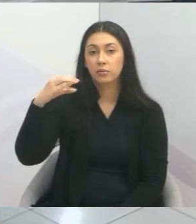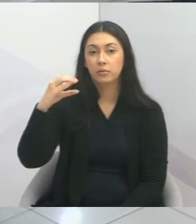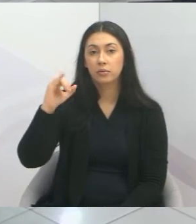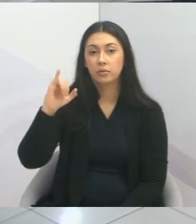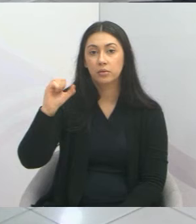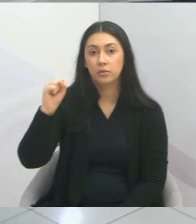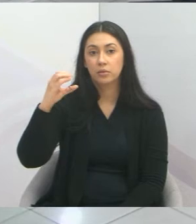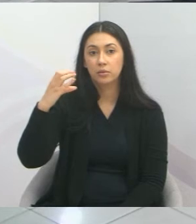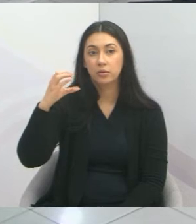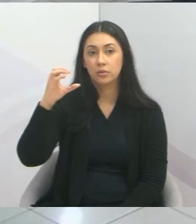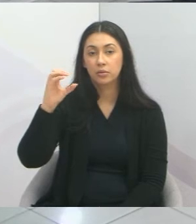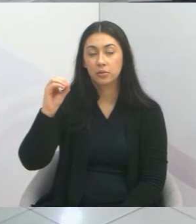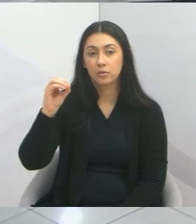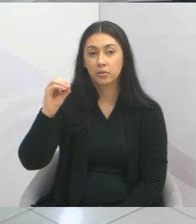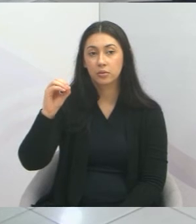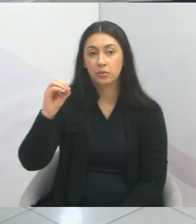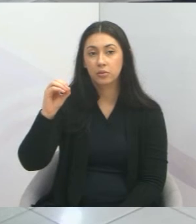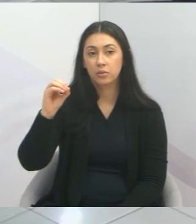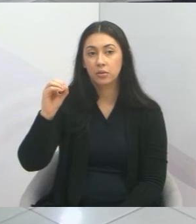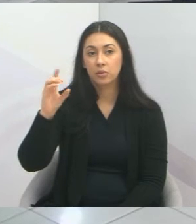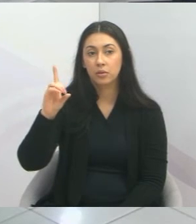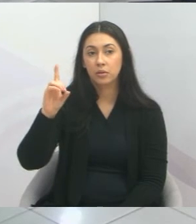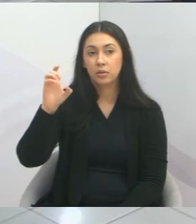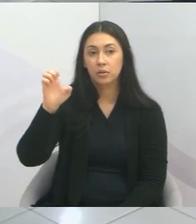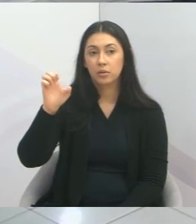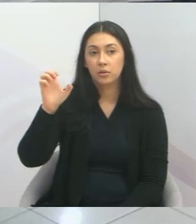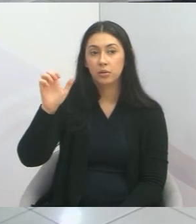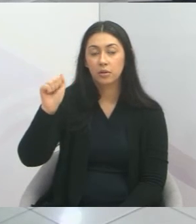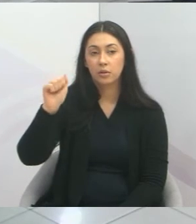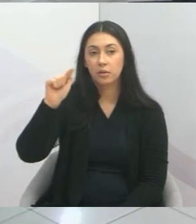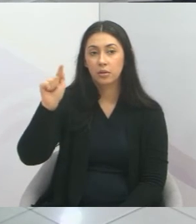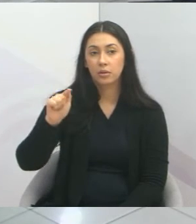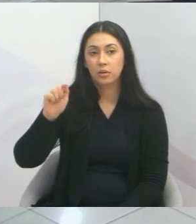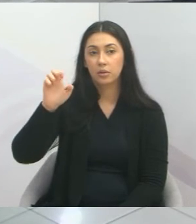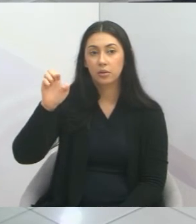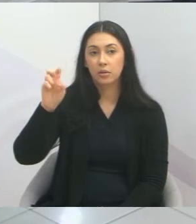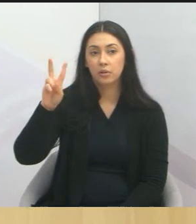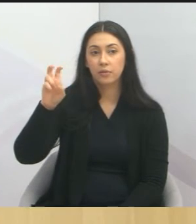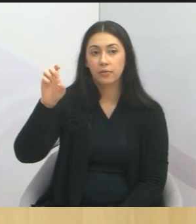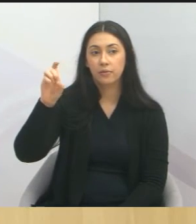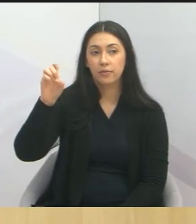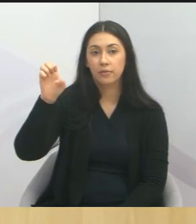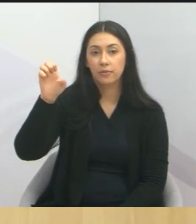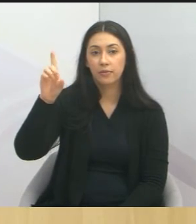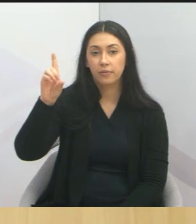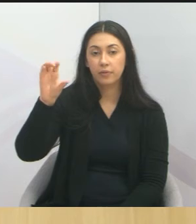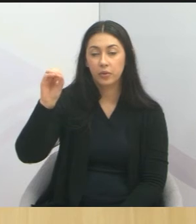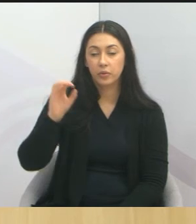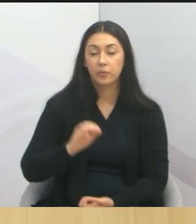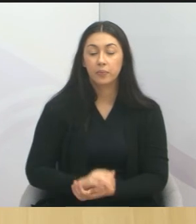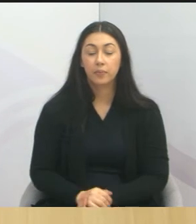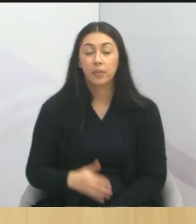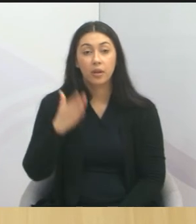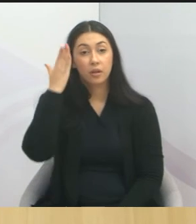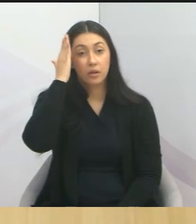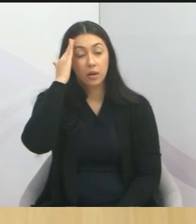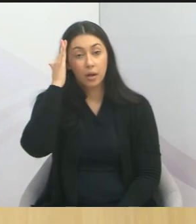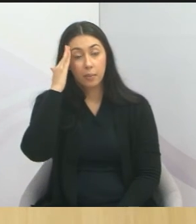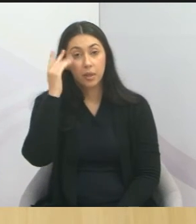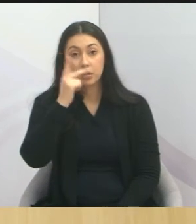Chico Bicudo no Jardim Colinas ao bairro Maria Amélia considerando que esse Vereador vem sendo